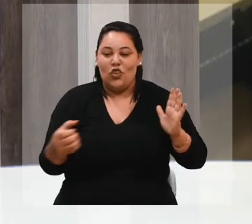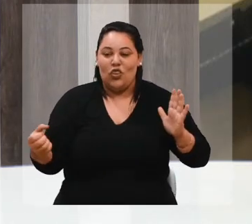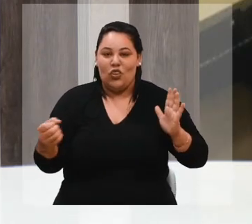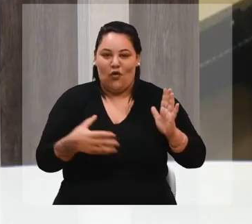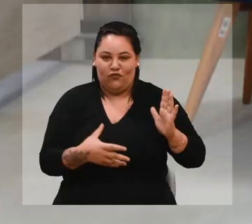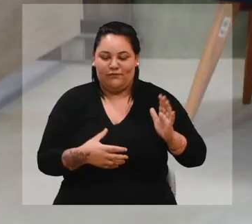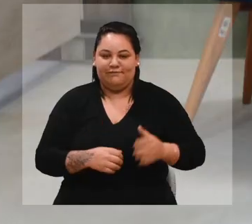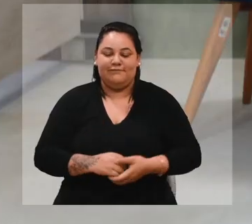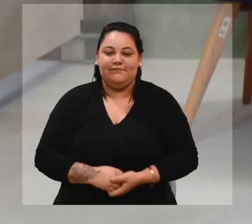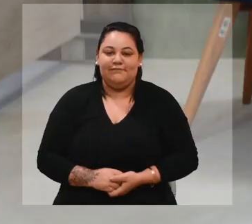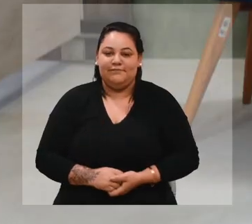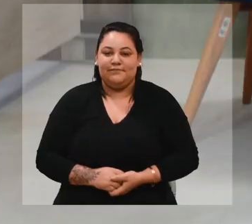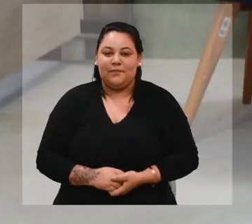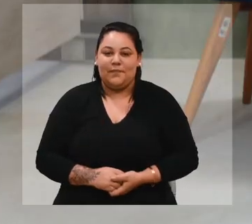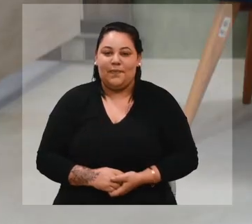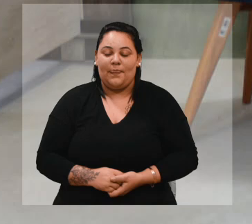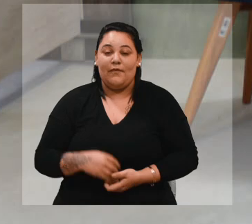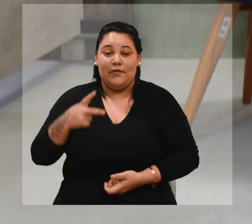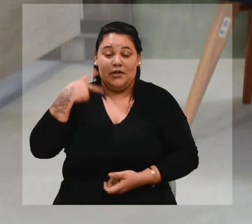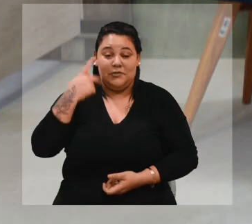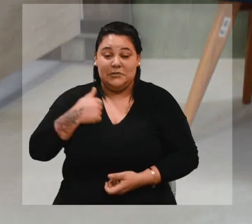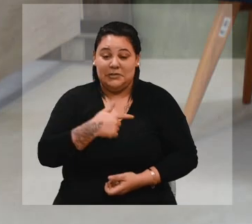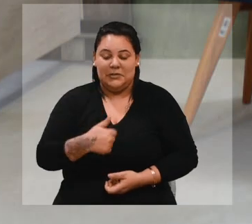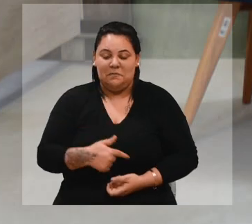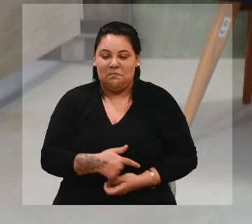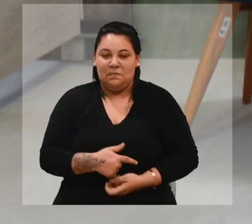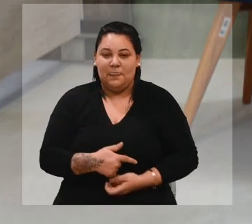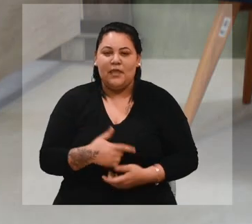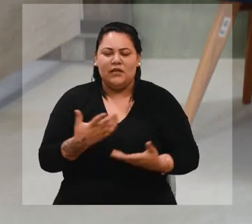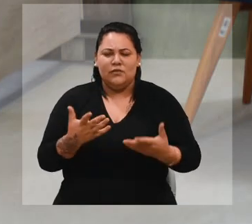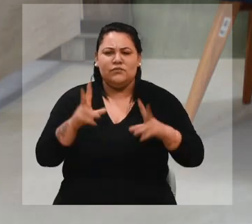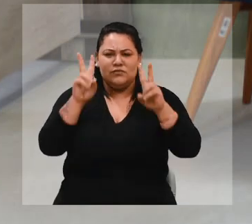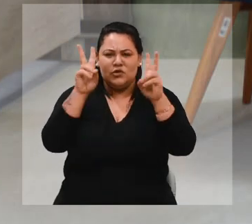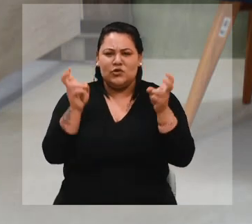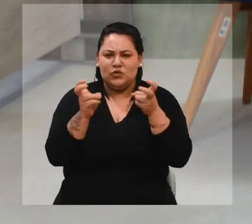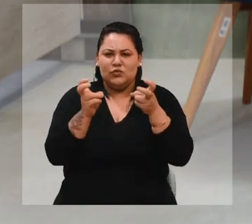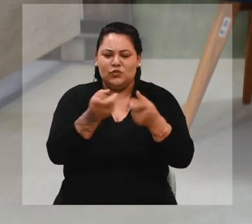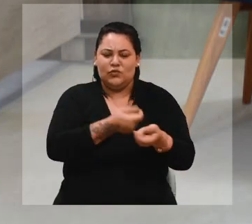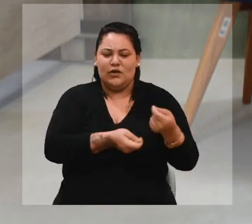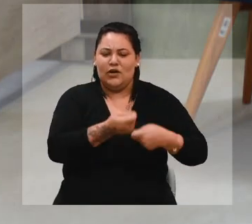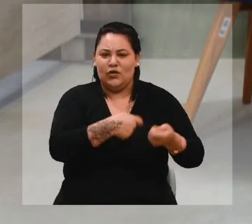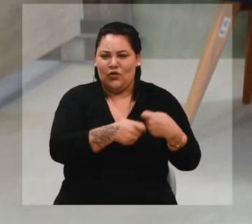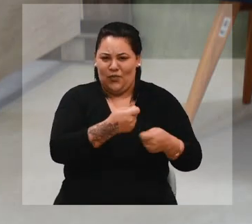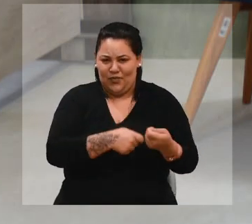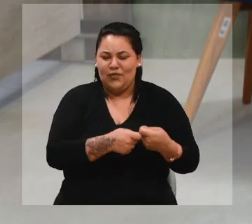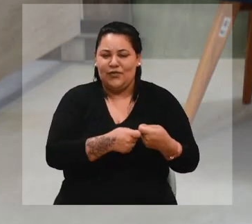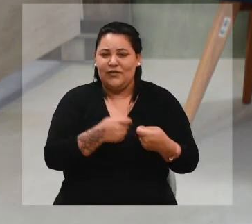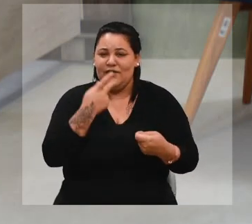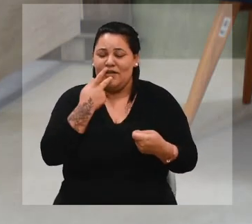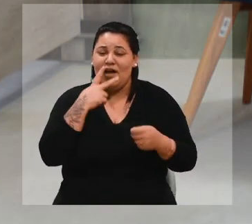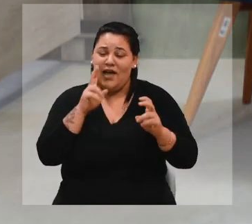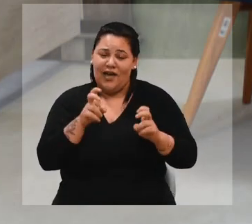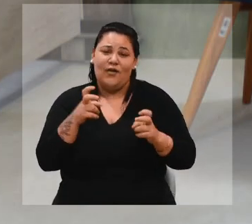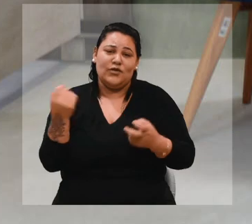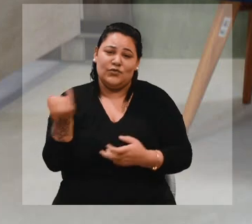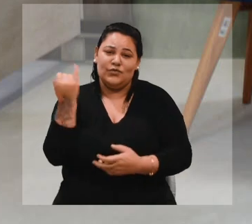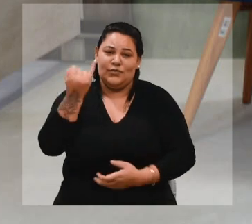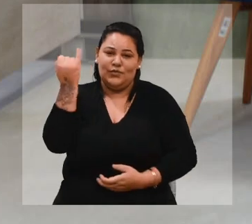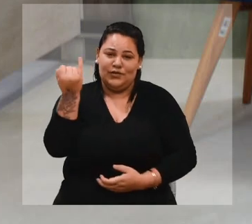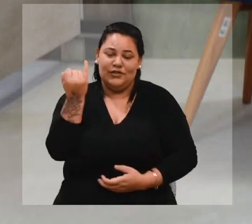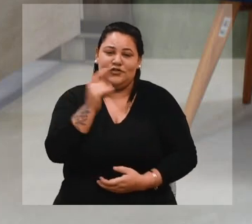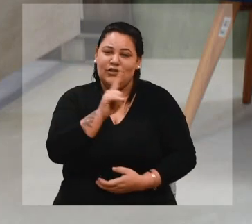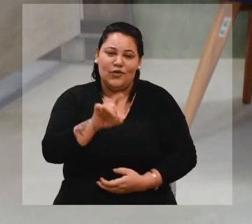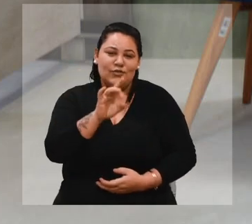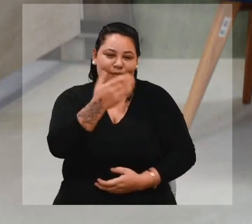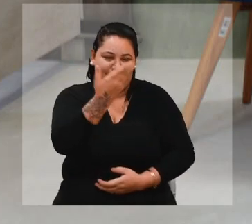conhecido. Vereador, dentro da pauta econômica, e algo que é muito caro para o senhor, e não só para o senhor, para toda a